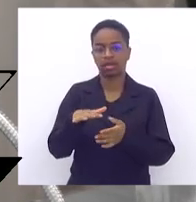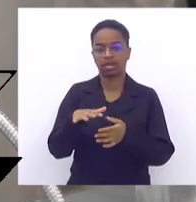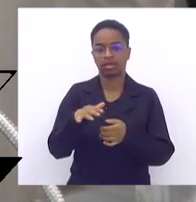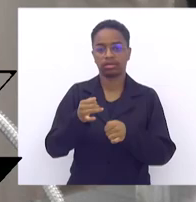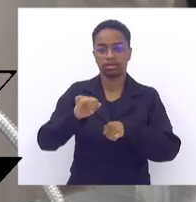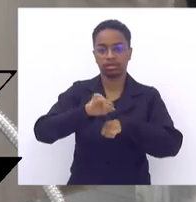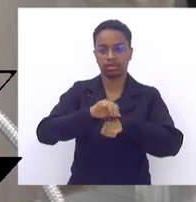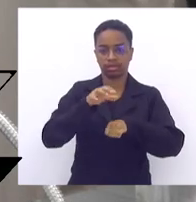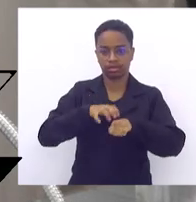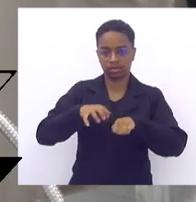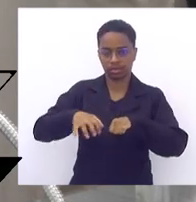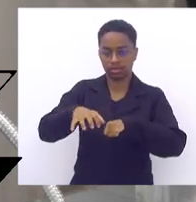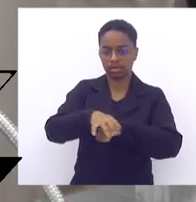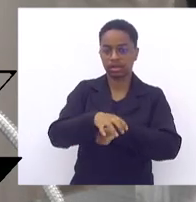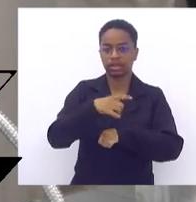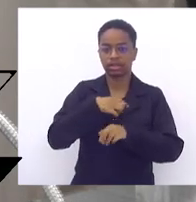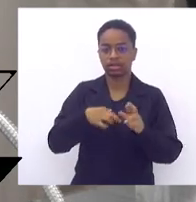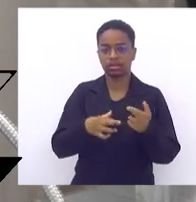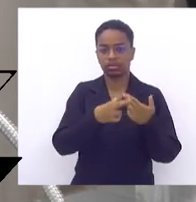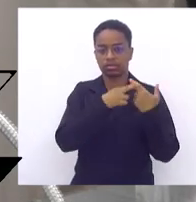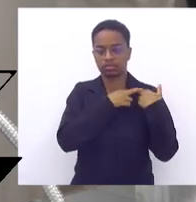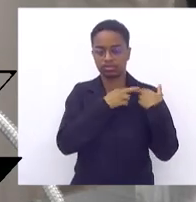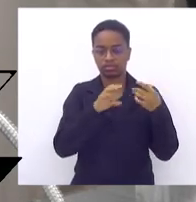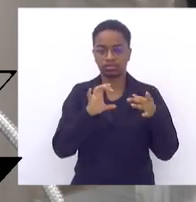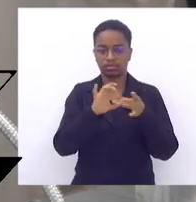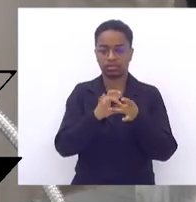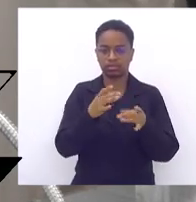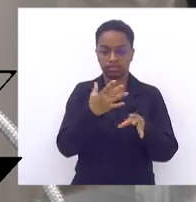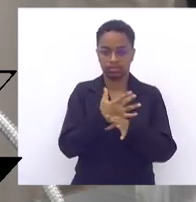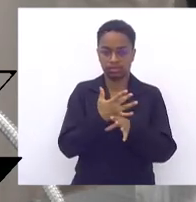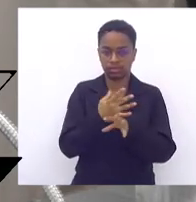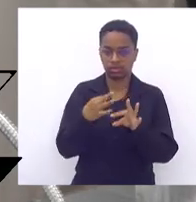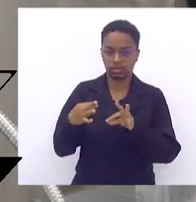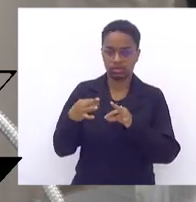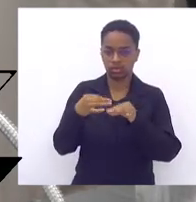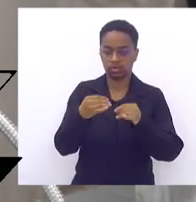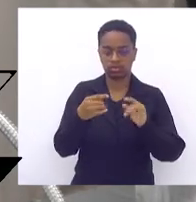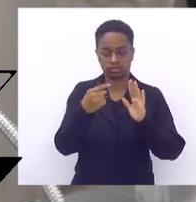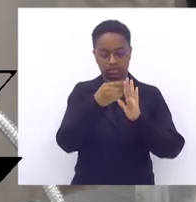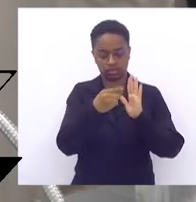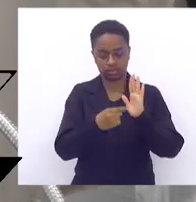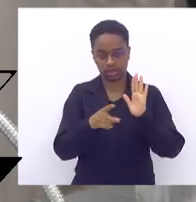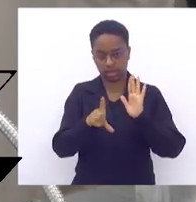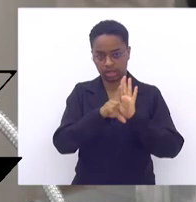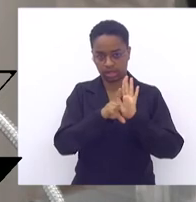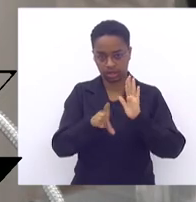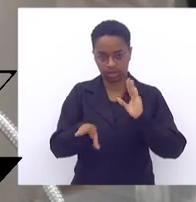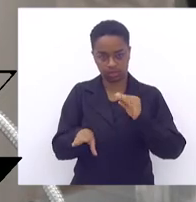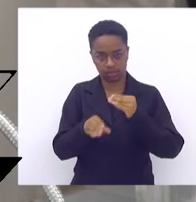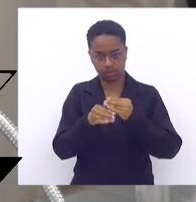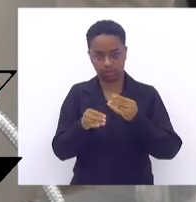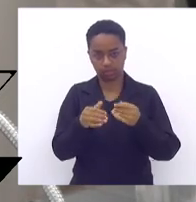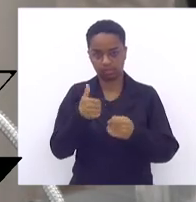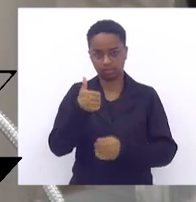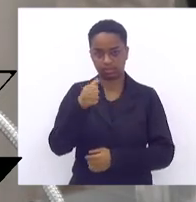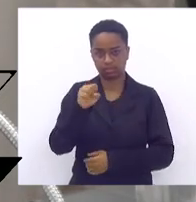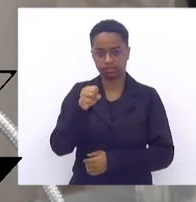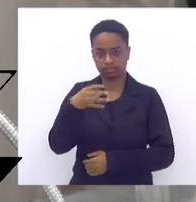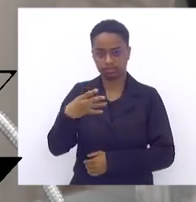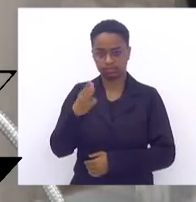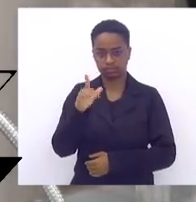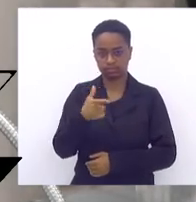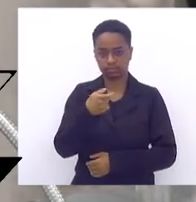casa, tem a atribuição ali relacionada aos municípios, todos definidos em lei, pela lei complementar, 184 de